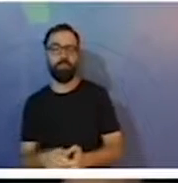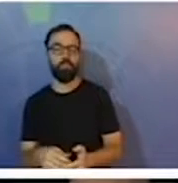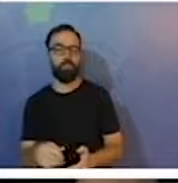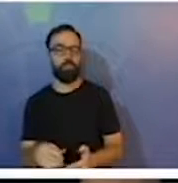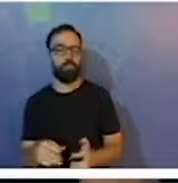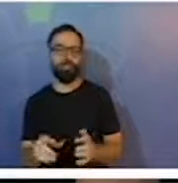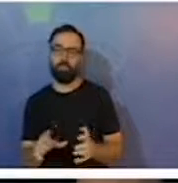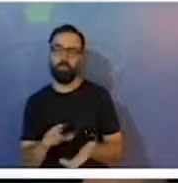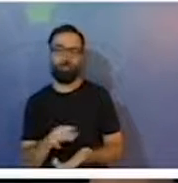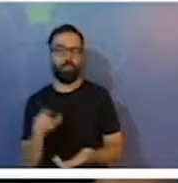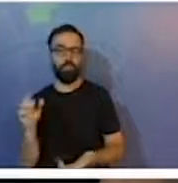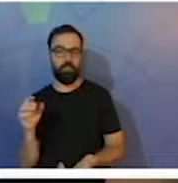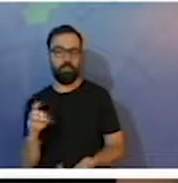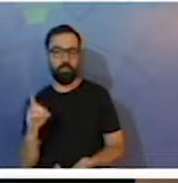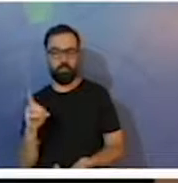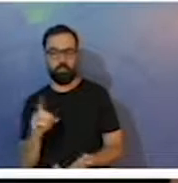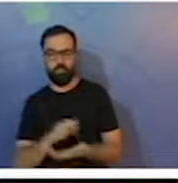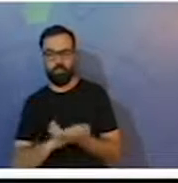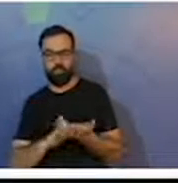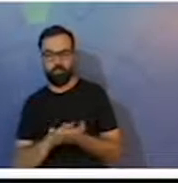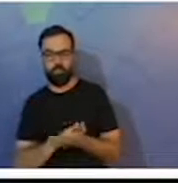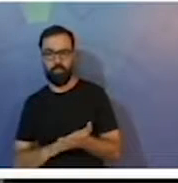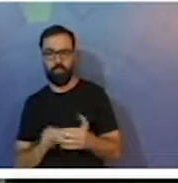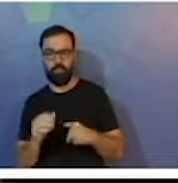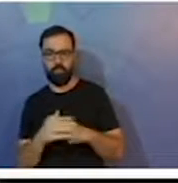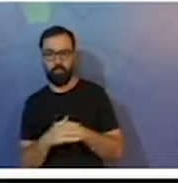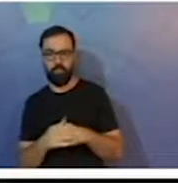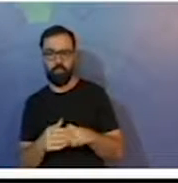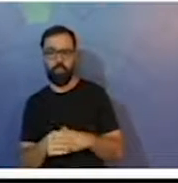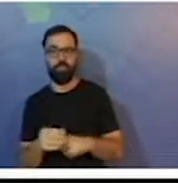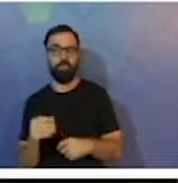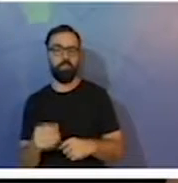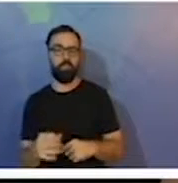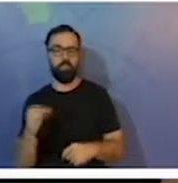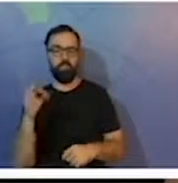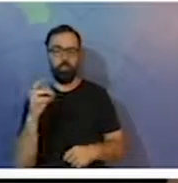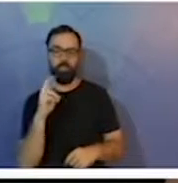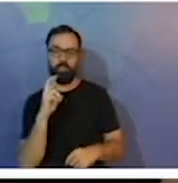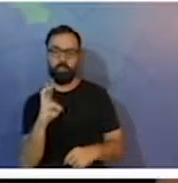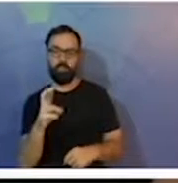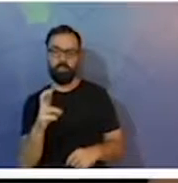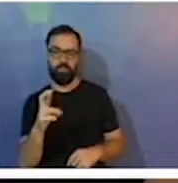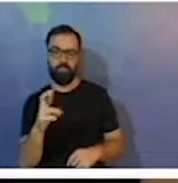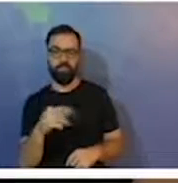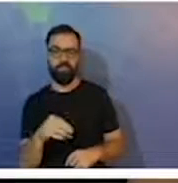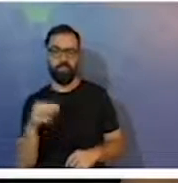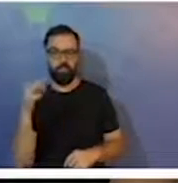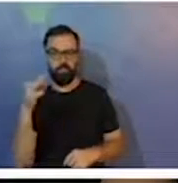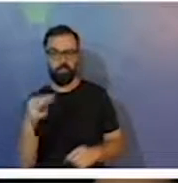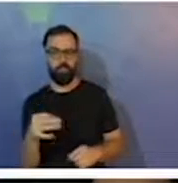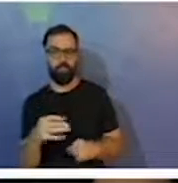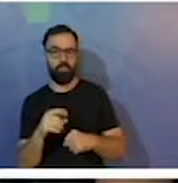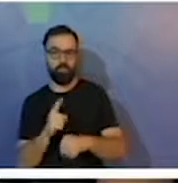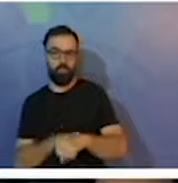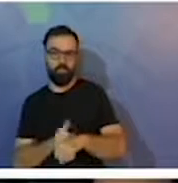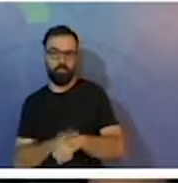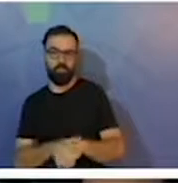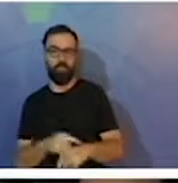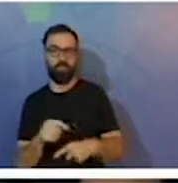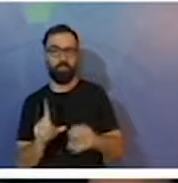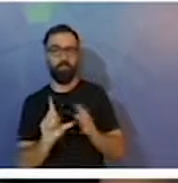100 delicadamente em seguida E aí tempo depois